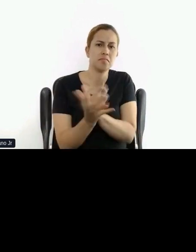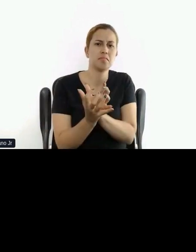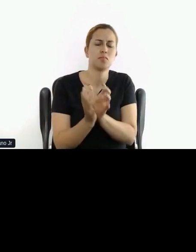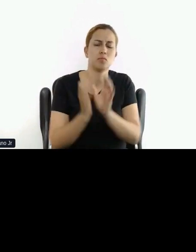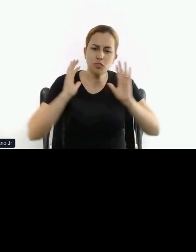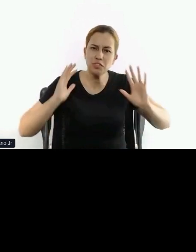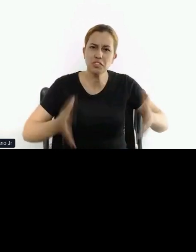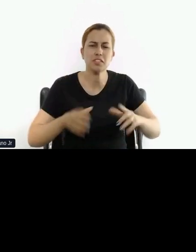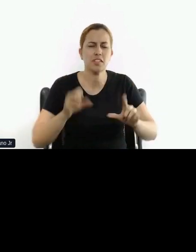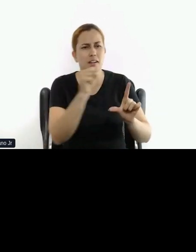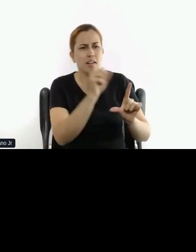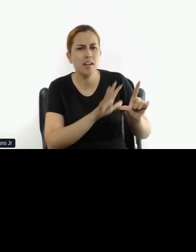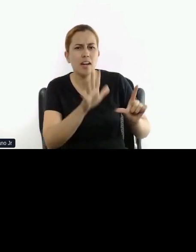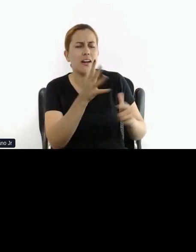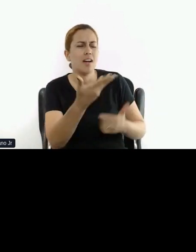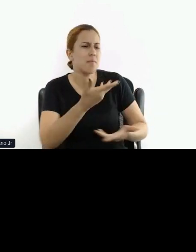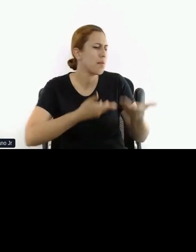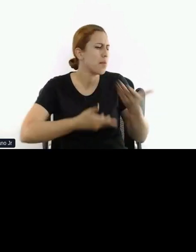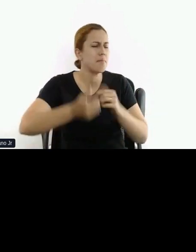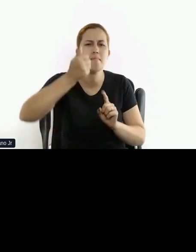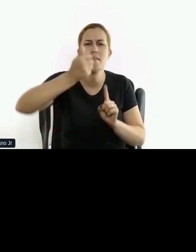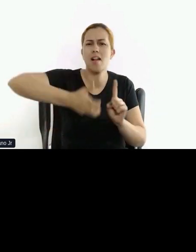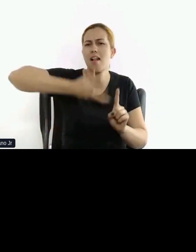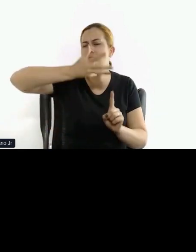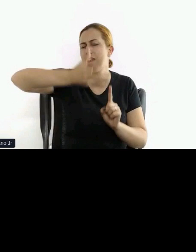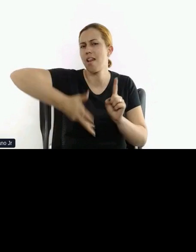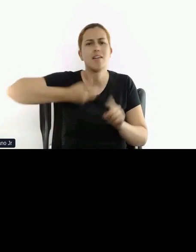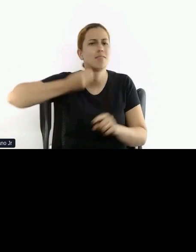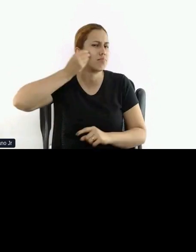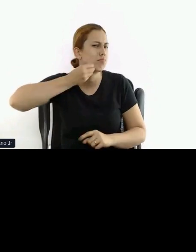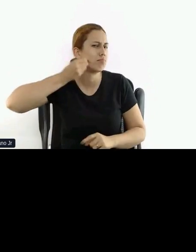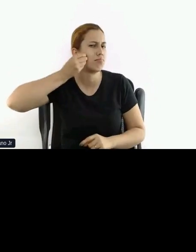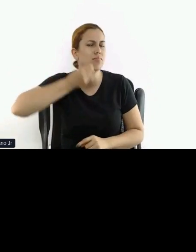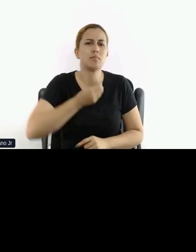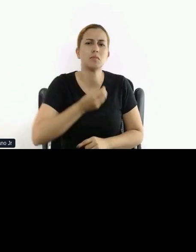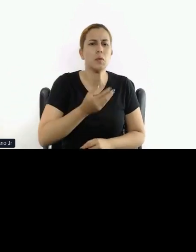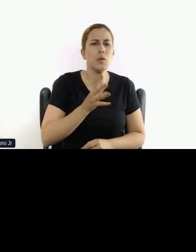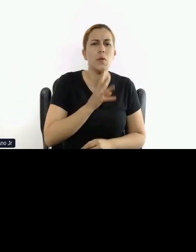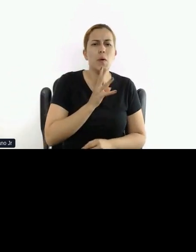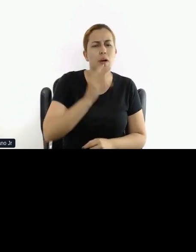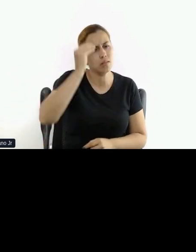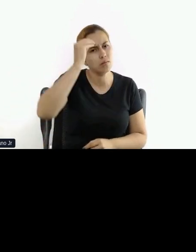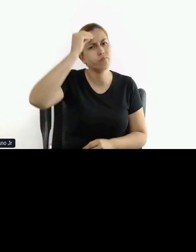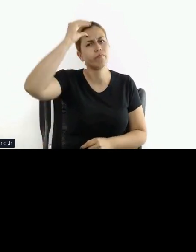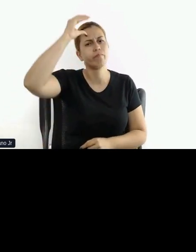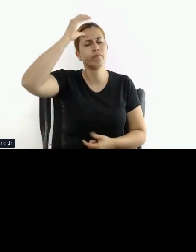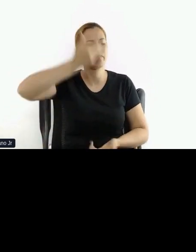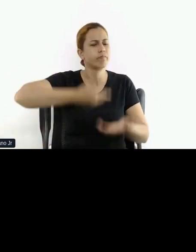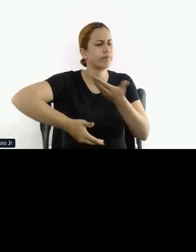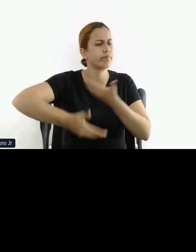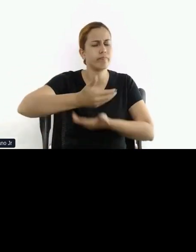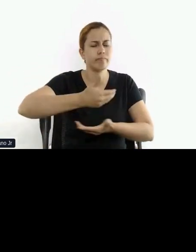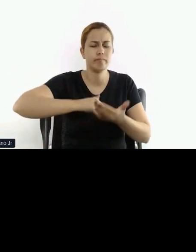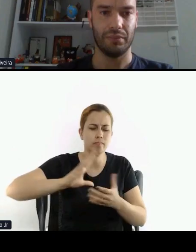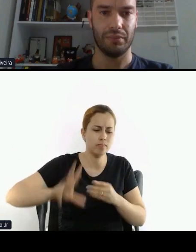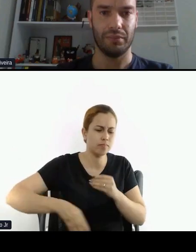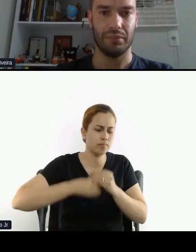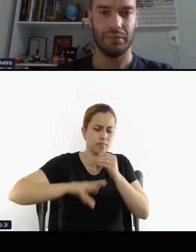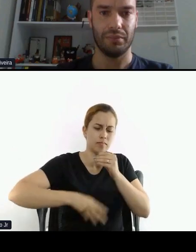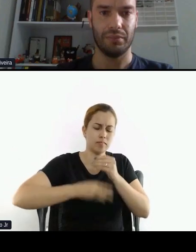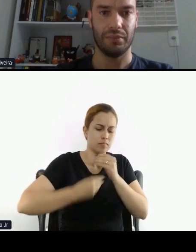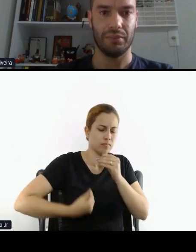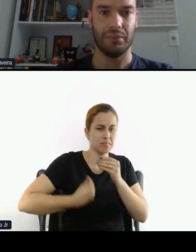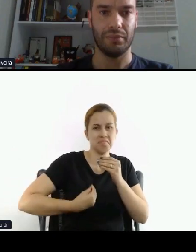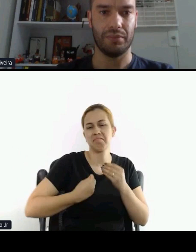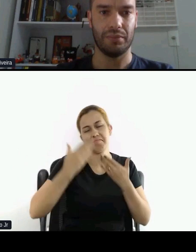das palestras que trouxeram, suas experiências, conhecimento, acho que isso soma muito, né, então, na minha descrição, eu